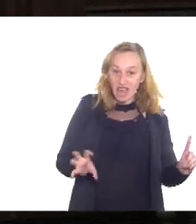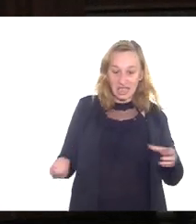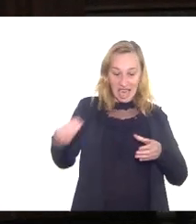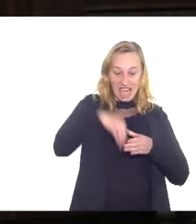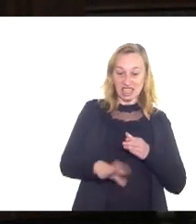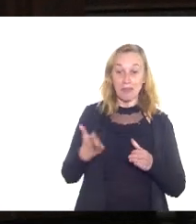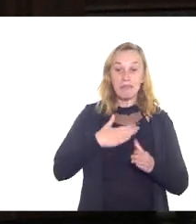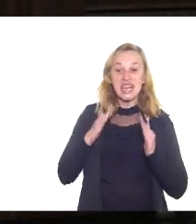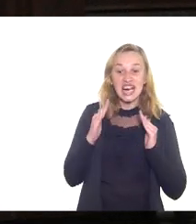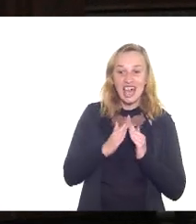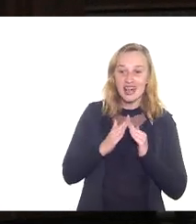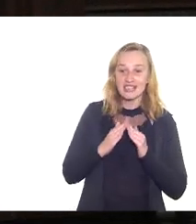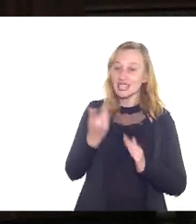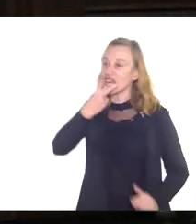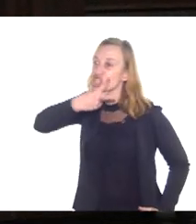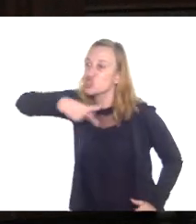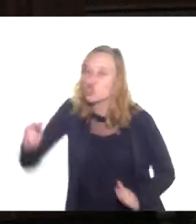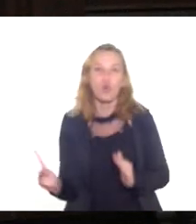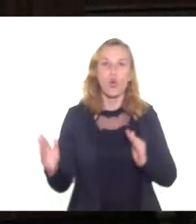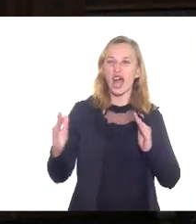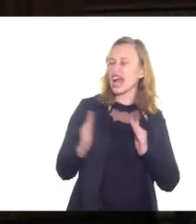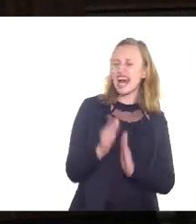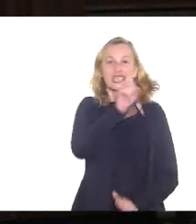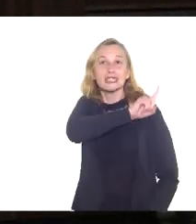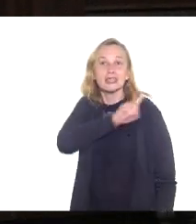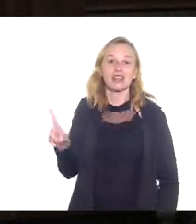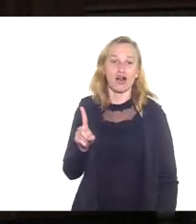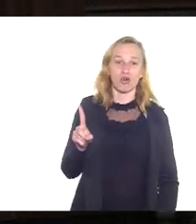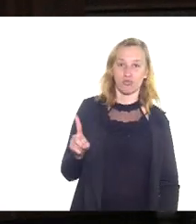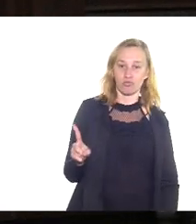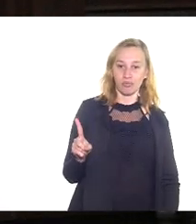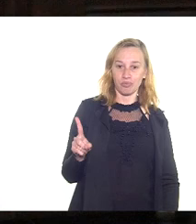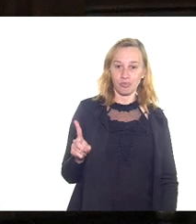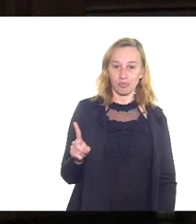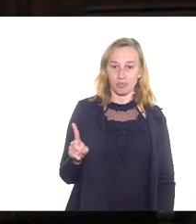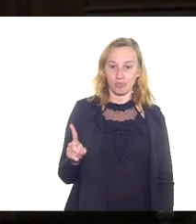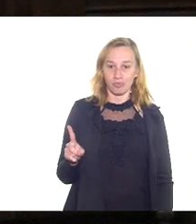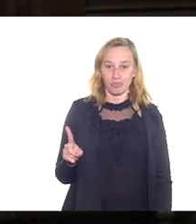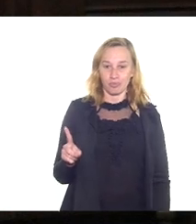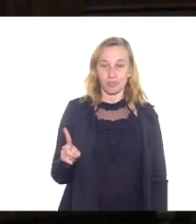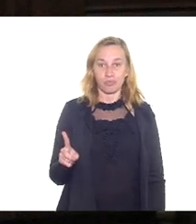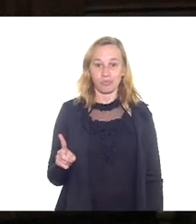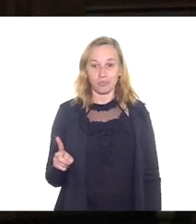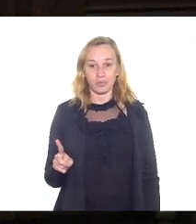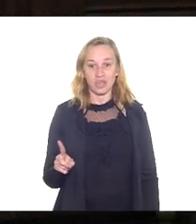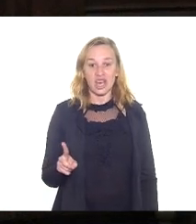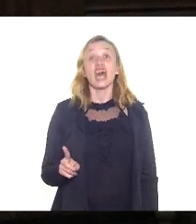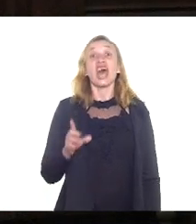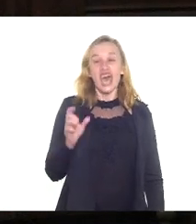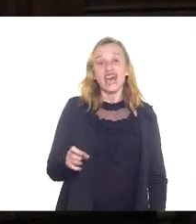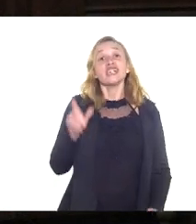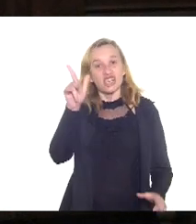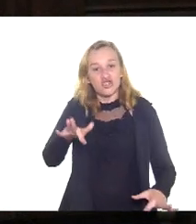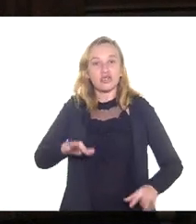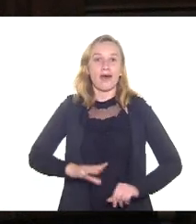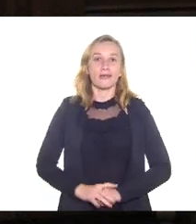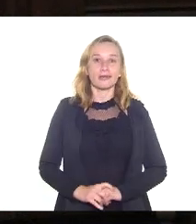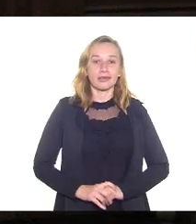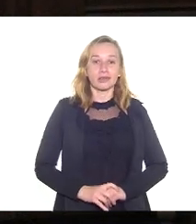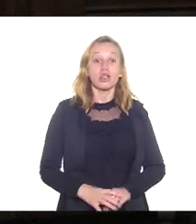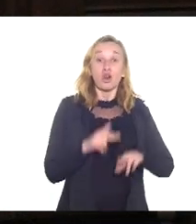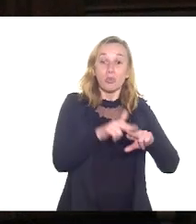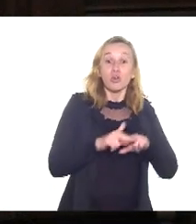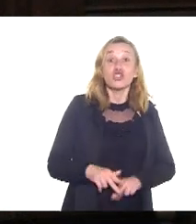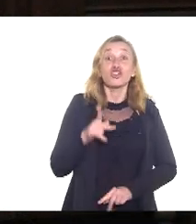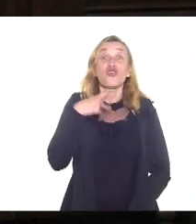entre na minha casa e nem na vida dos filhos de quem é de esquerda. Essa é a grande diferença. Por